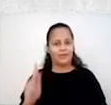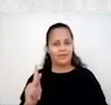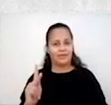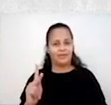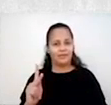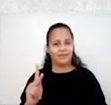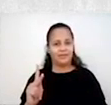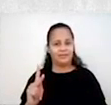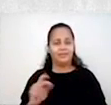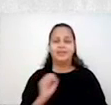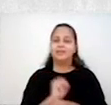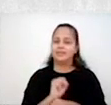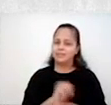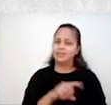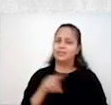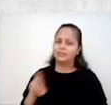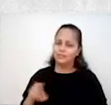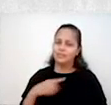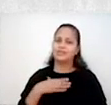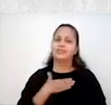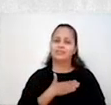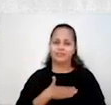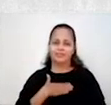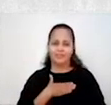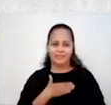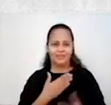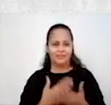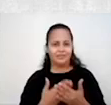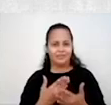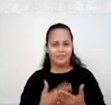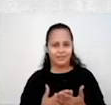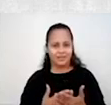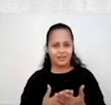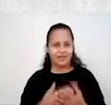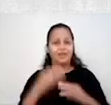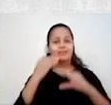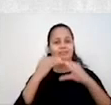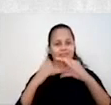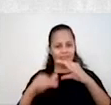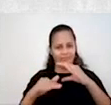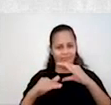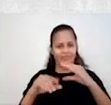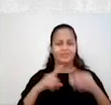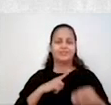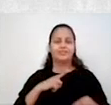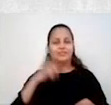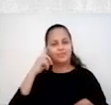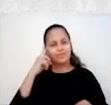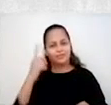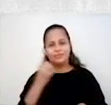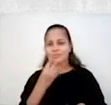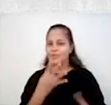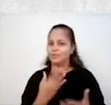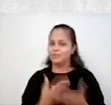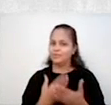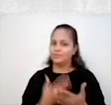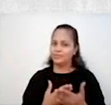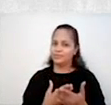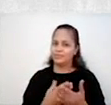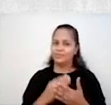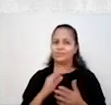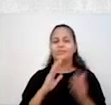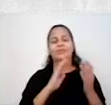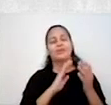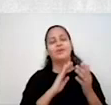aula. Ok? Pessoal, espero que tenham gostado da aula. Acima está meu contato caso tenham dúvidas.